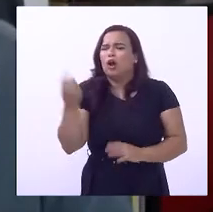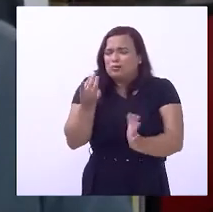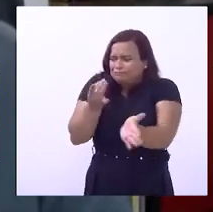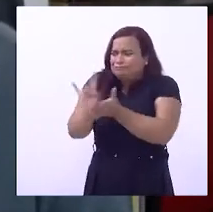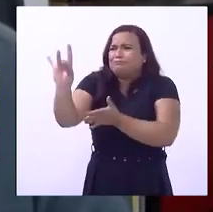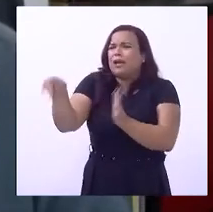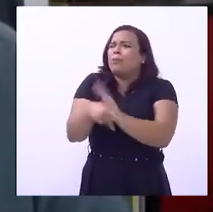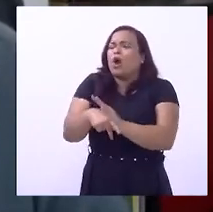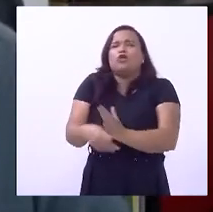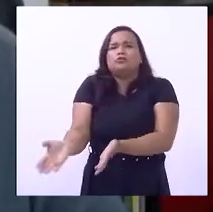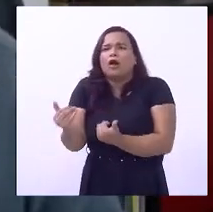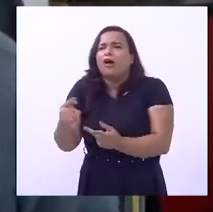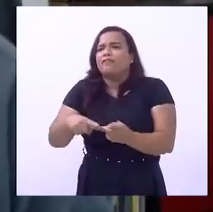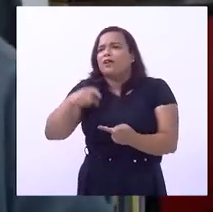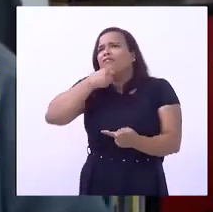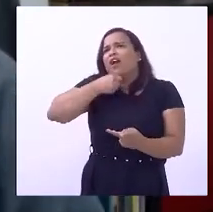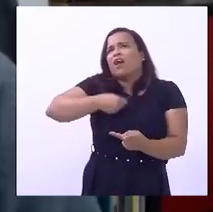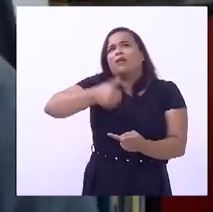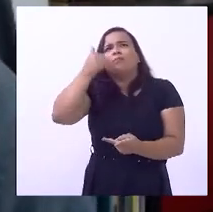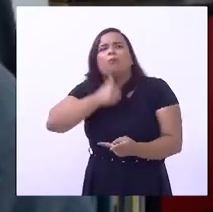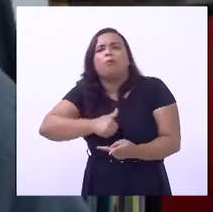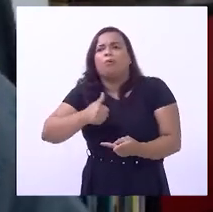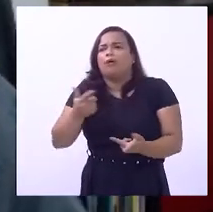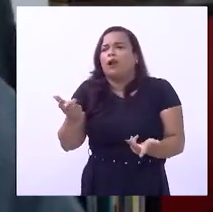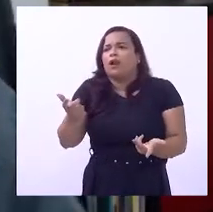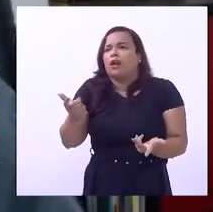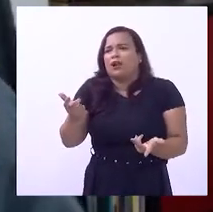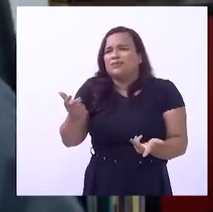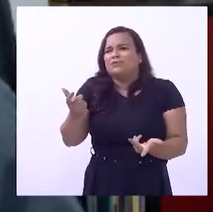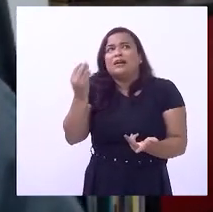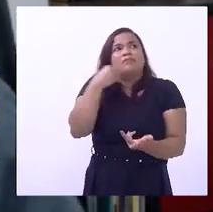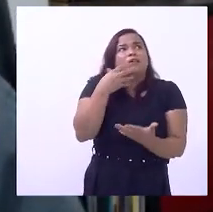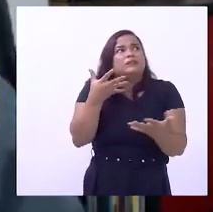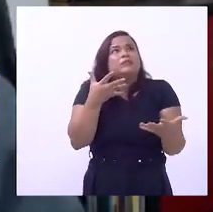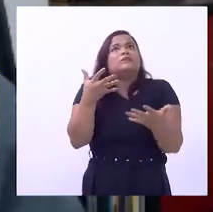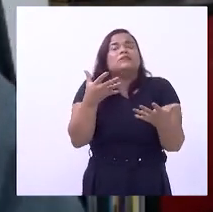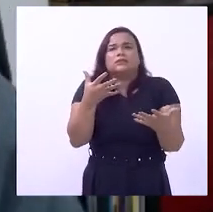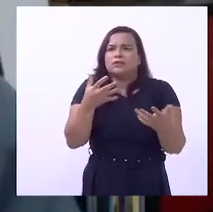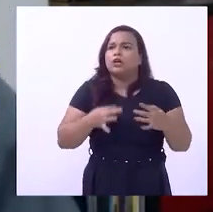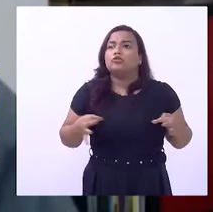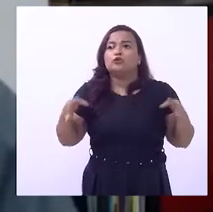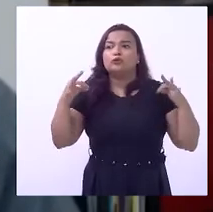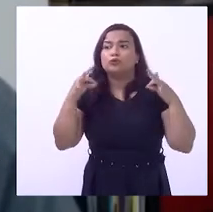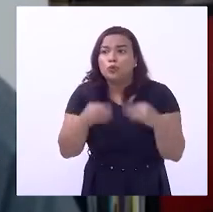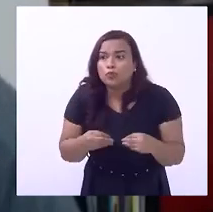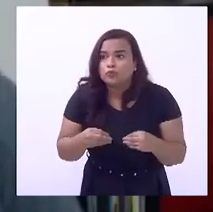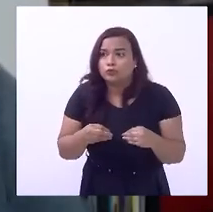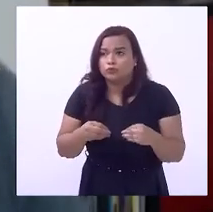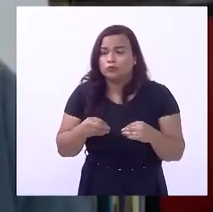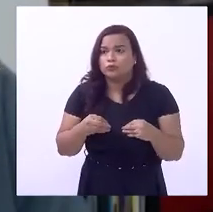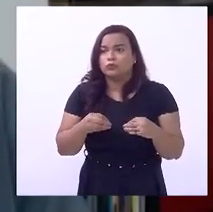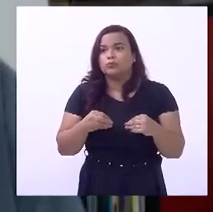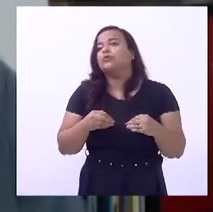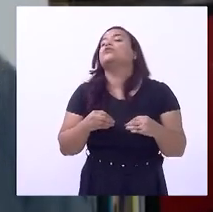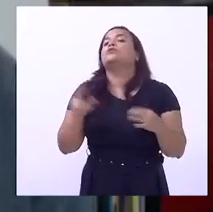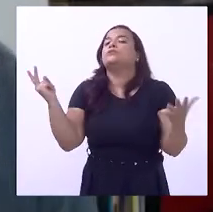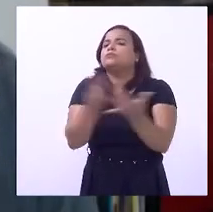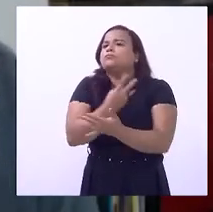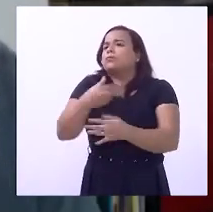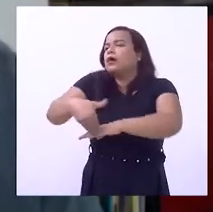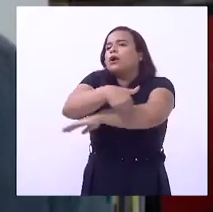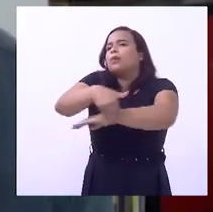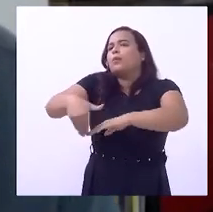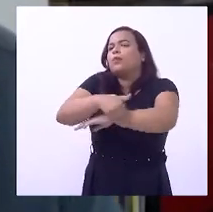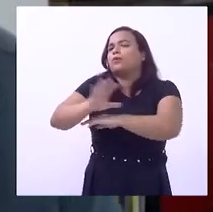os velhos, pelas mulheres indefesas, para todos que são pegos nas encruzilhadas da vida por